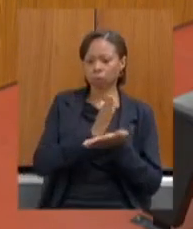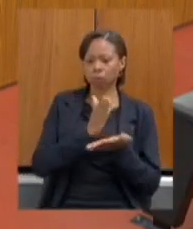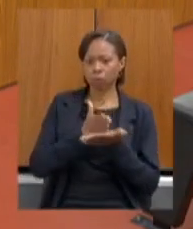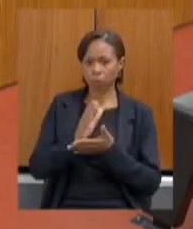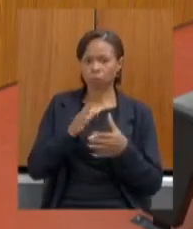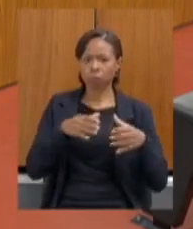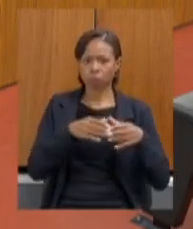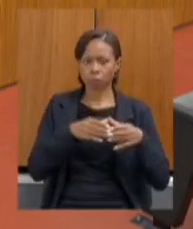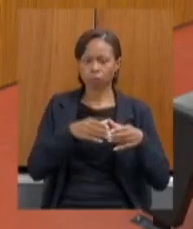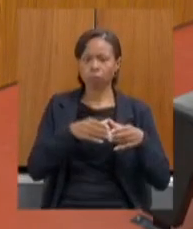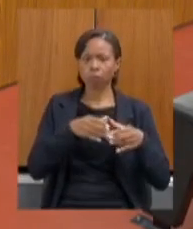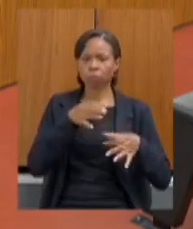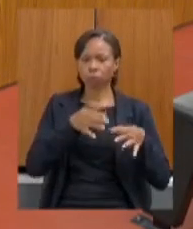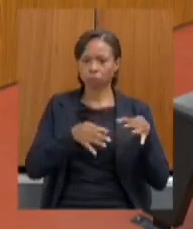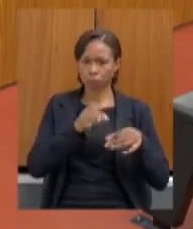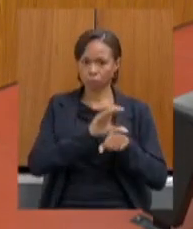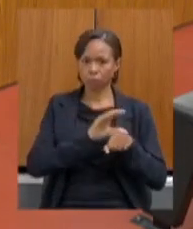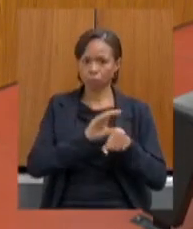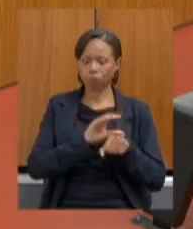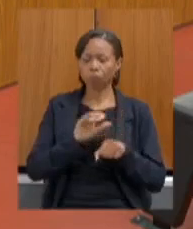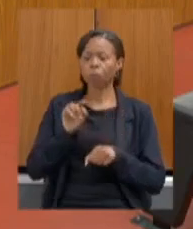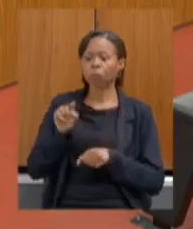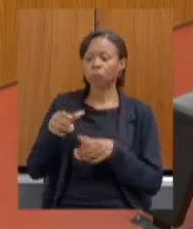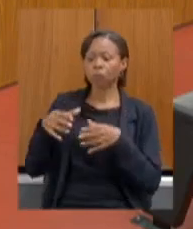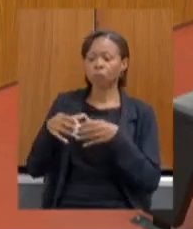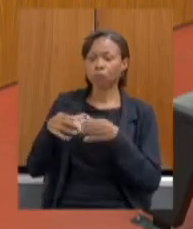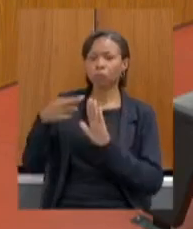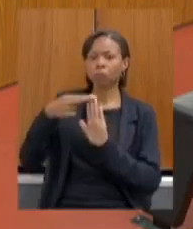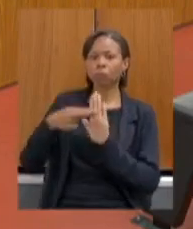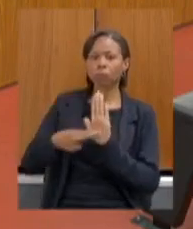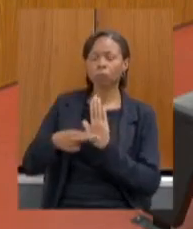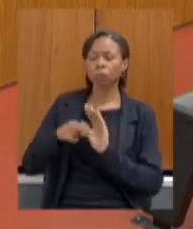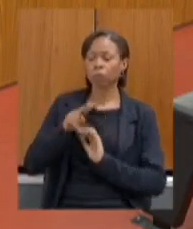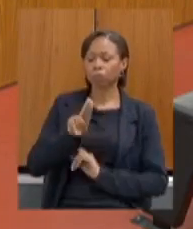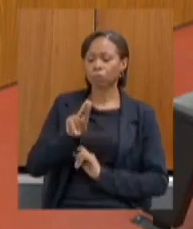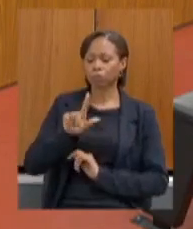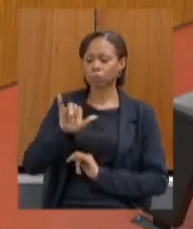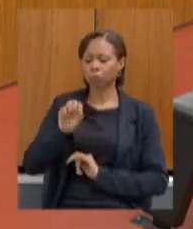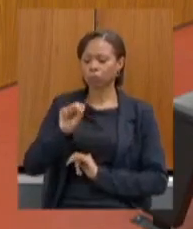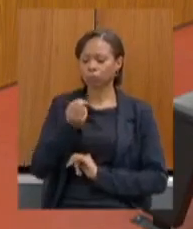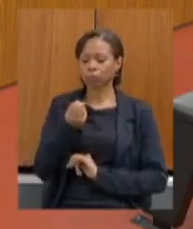Constituição e Justiça. Comissão de redação como voto o deputado Ulisses Gomes.